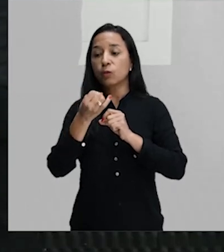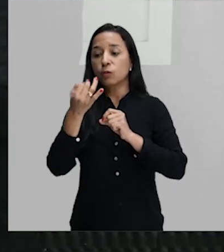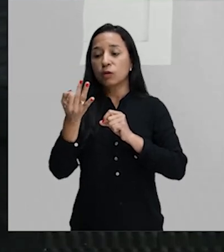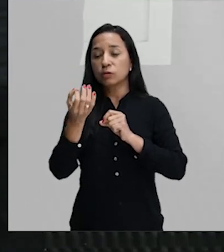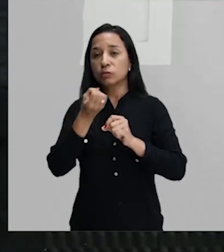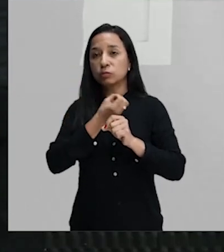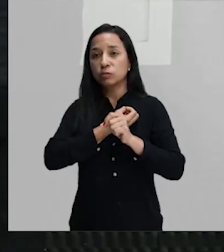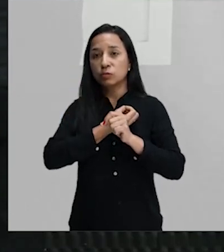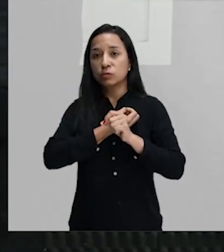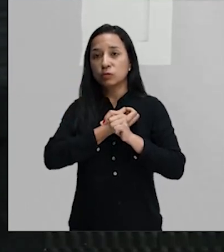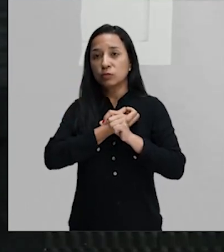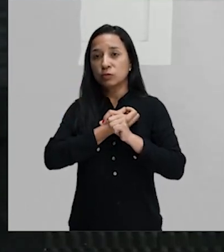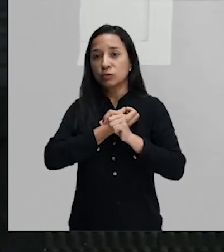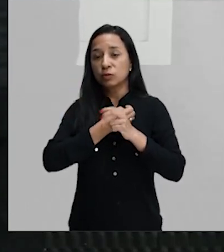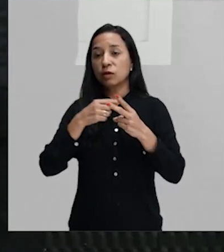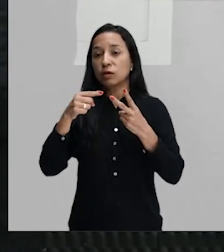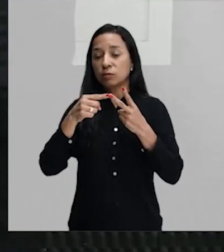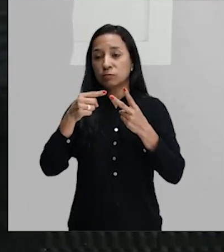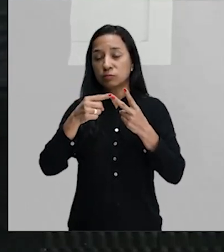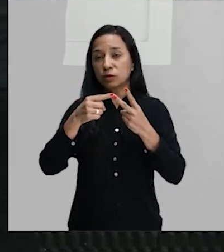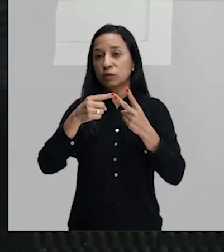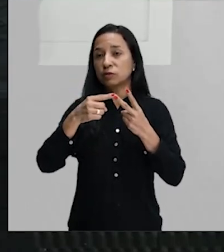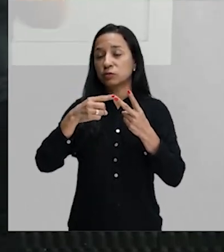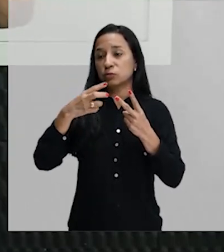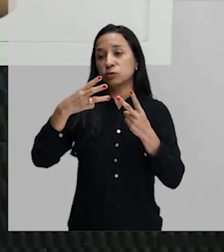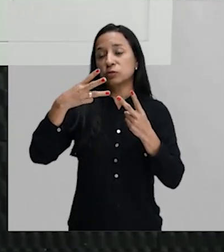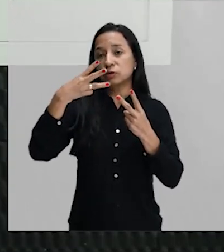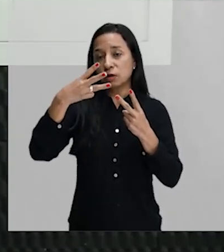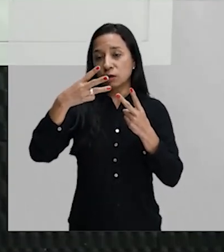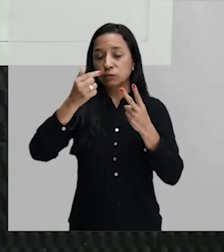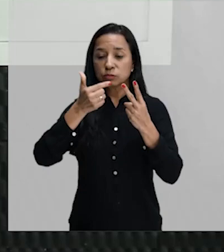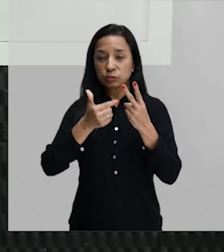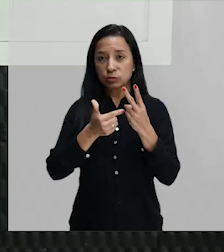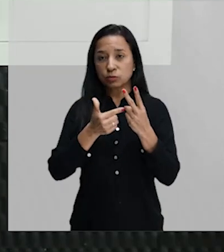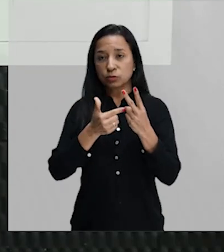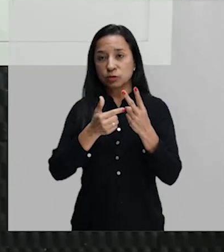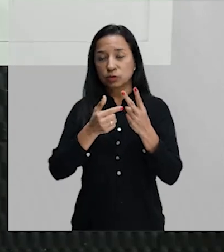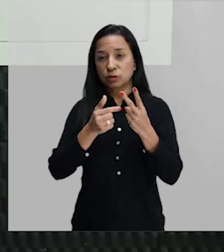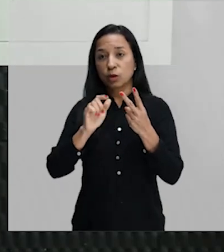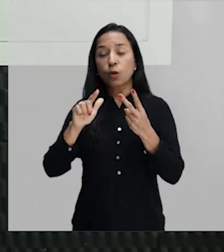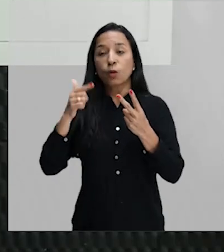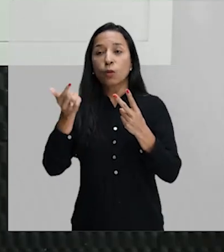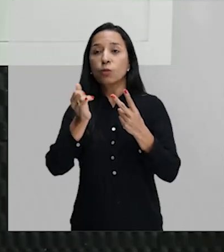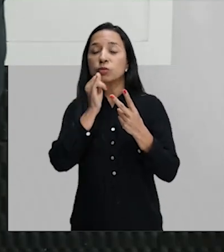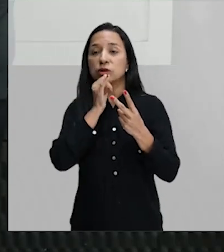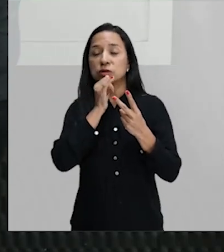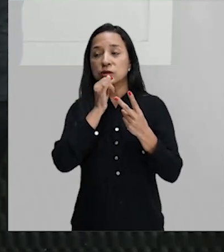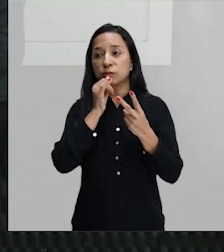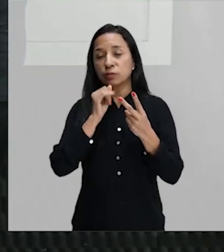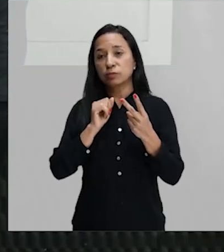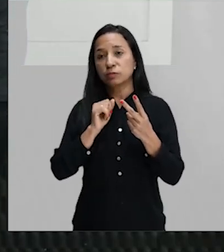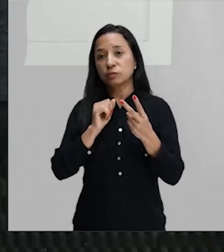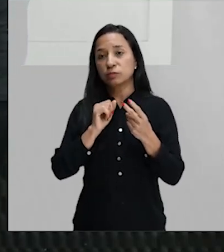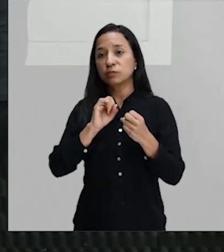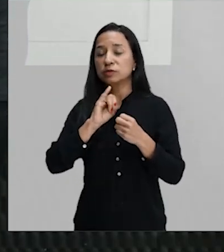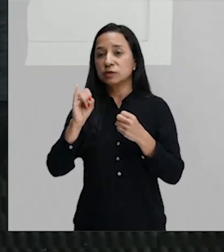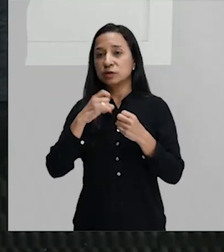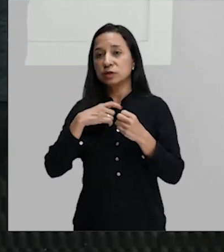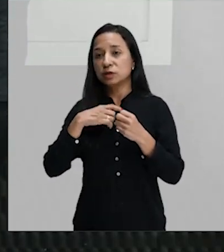3 sobre 2. Certo? Outro exemplo, se eu tiver aqui o